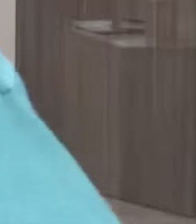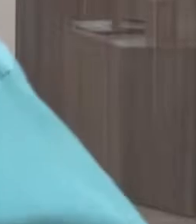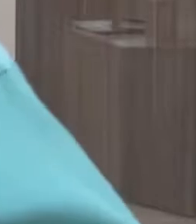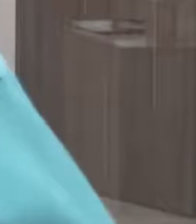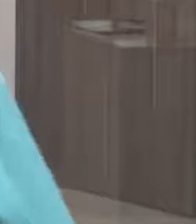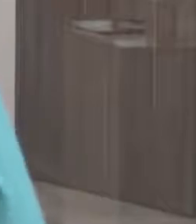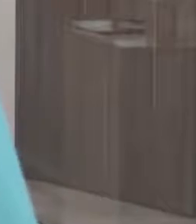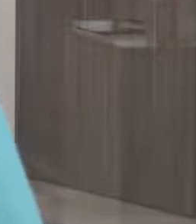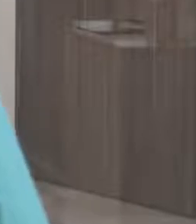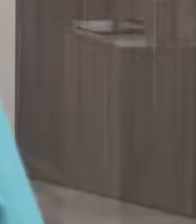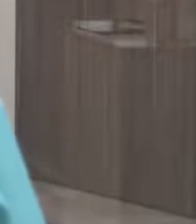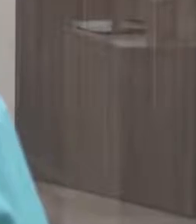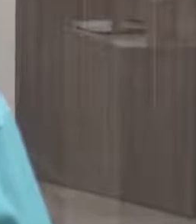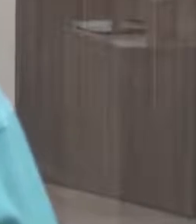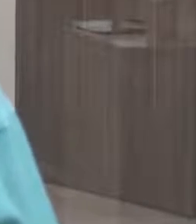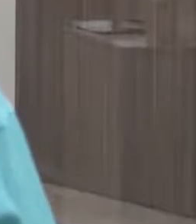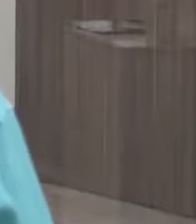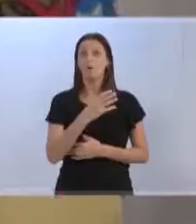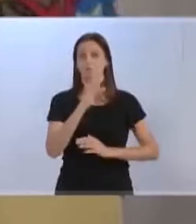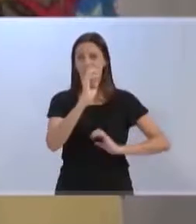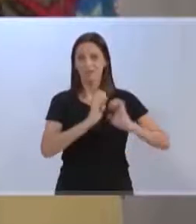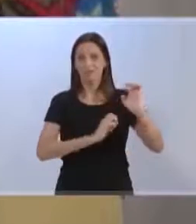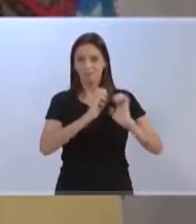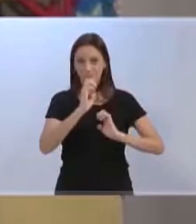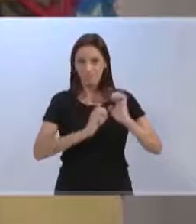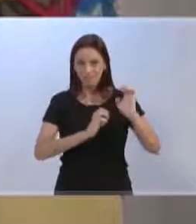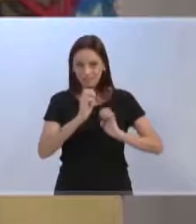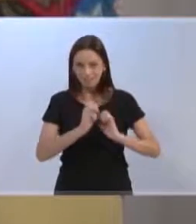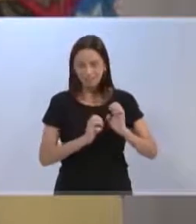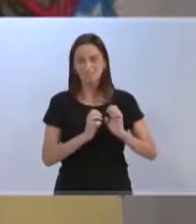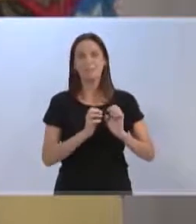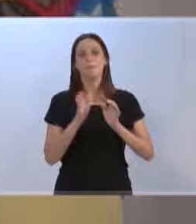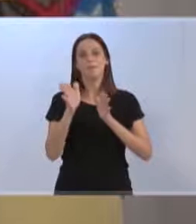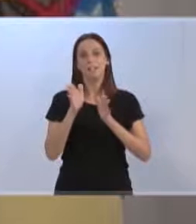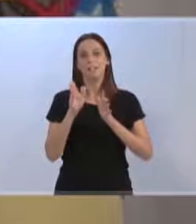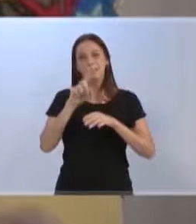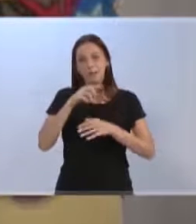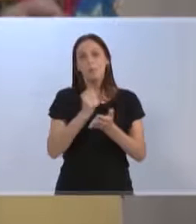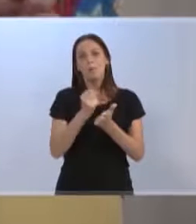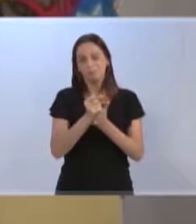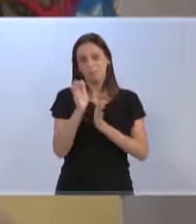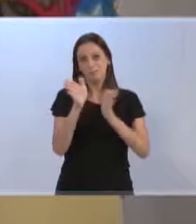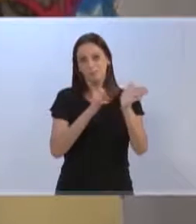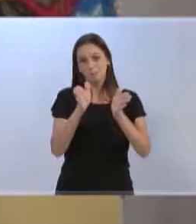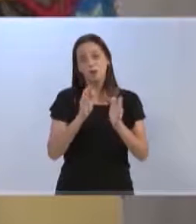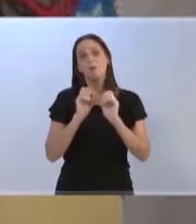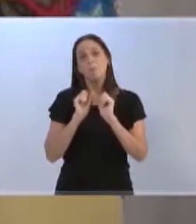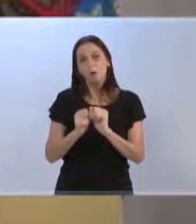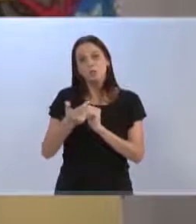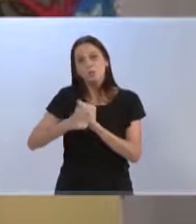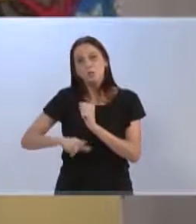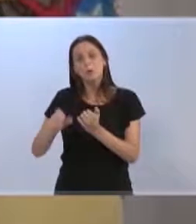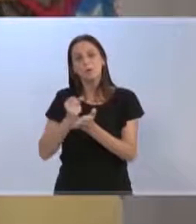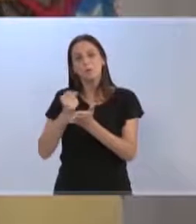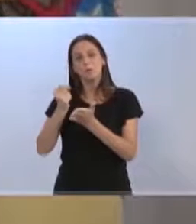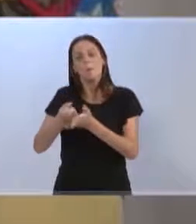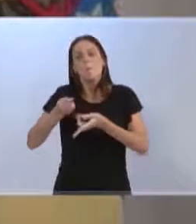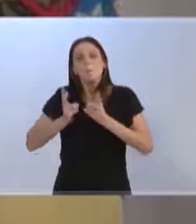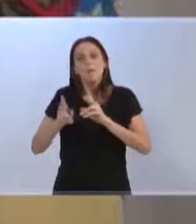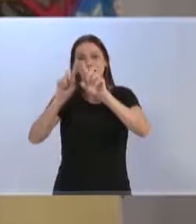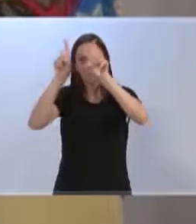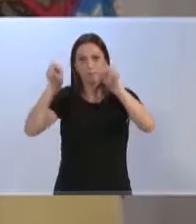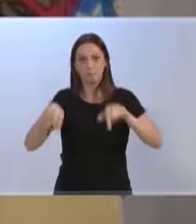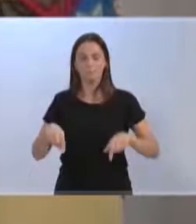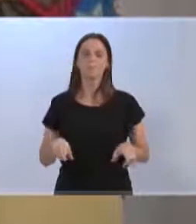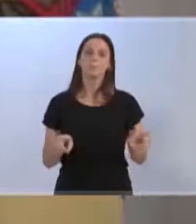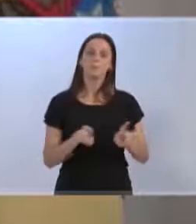ser implantado e o custo disso é bem baixo. O vereador falou também do torneio amador de veteranos realizado no último domingo